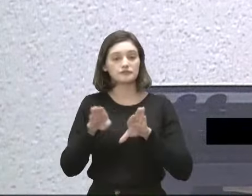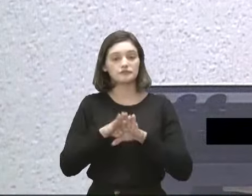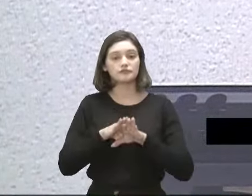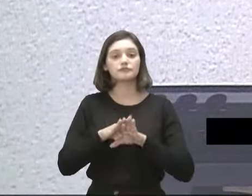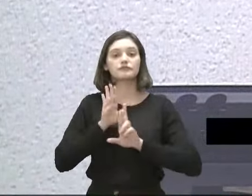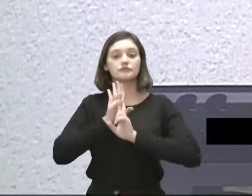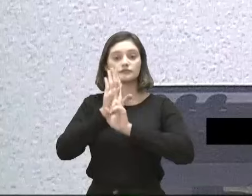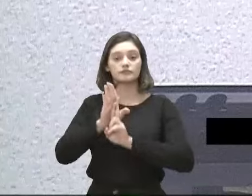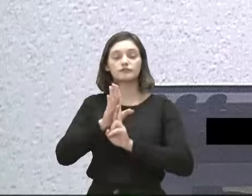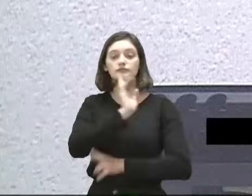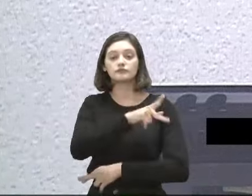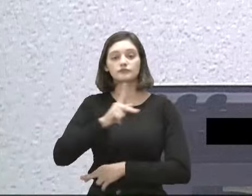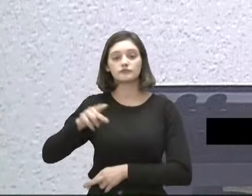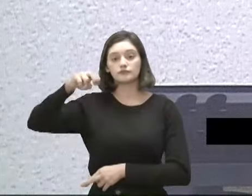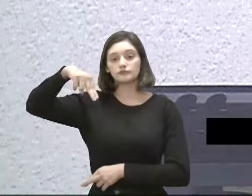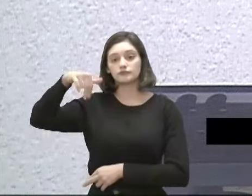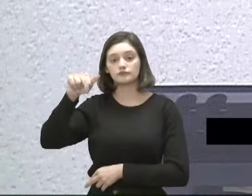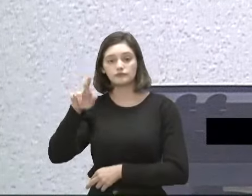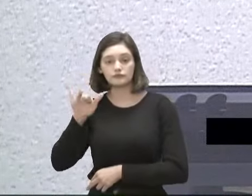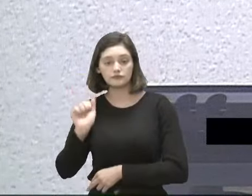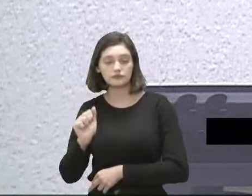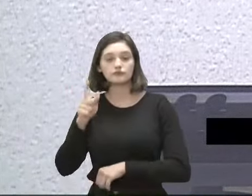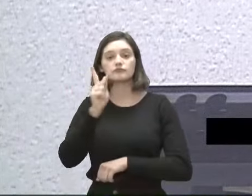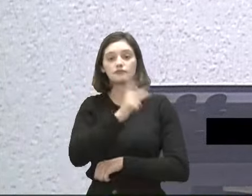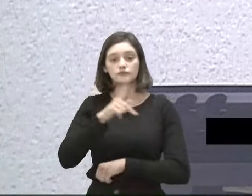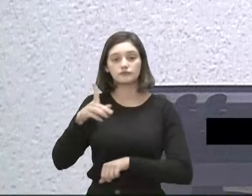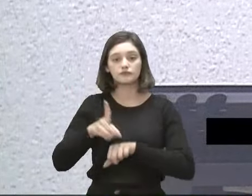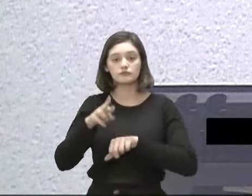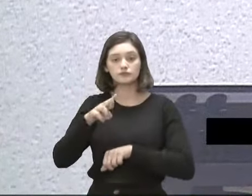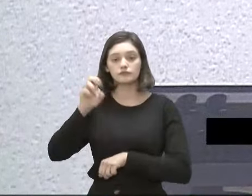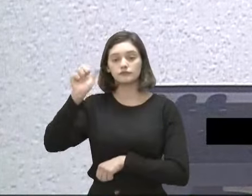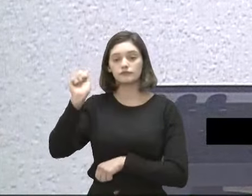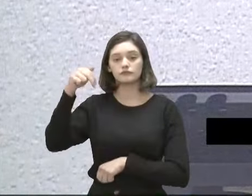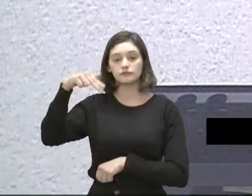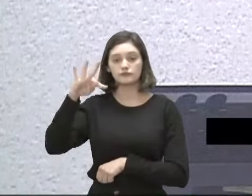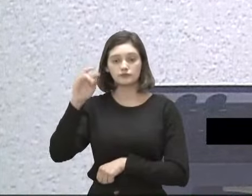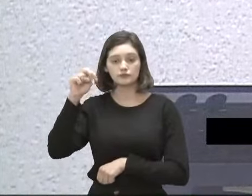Nária, magnífica reitora, o professor doutor Antônio Ricardo Mendró.